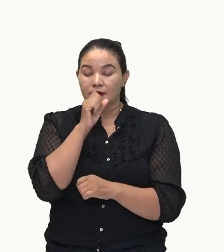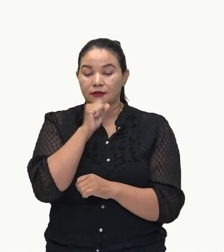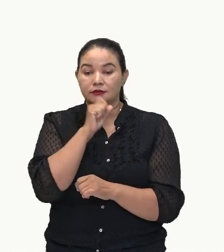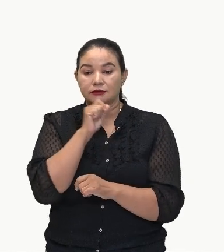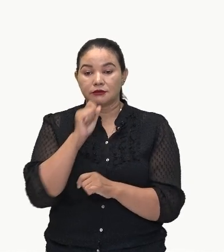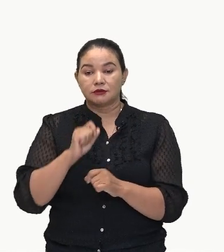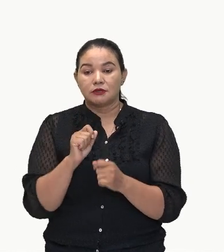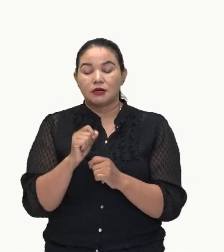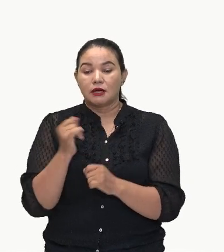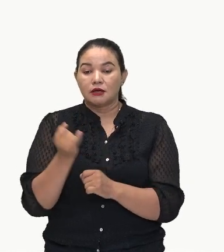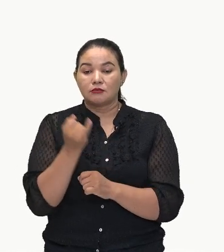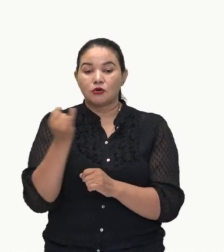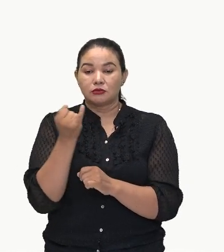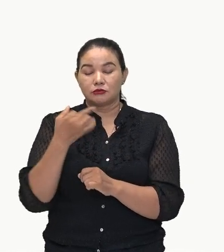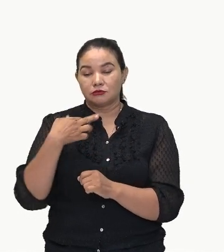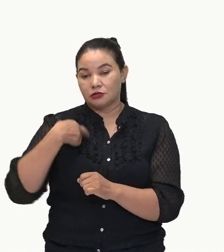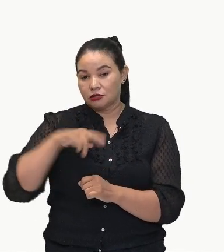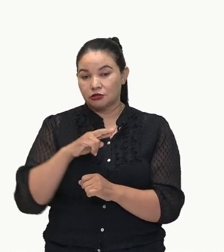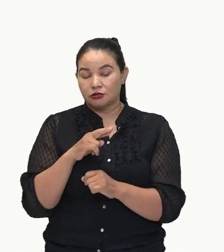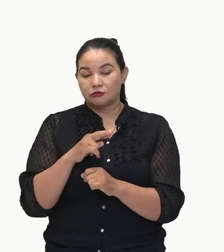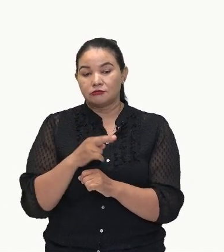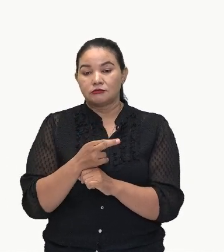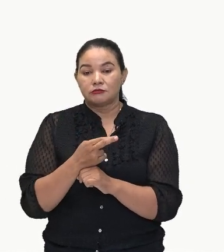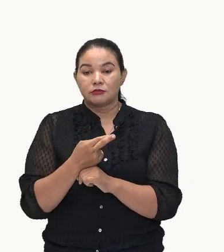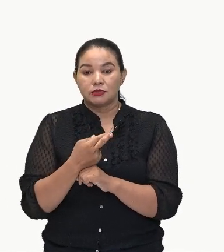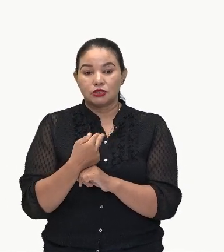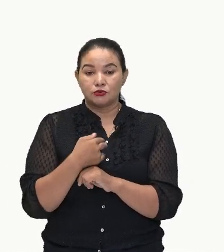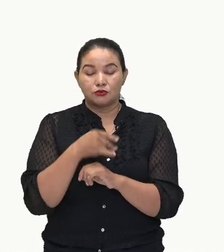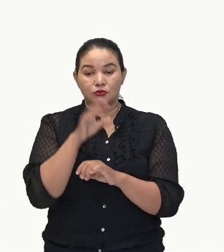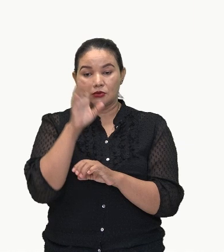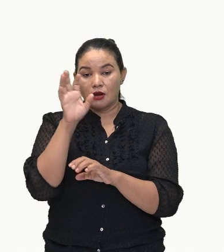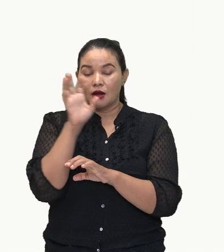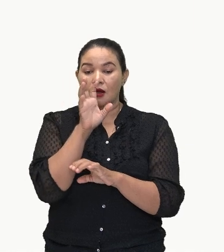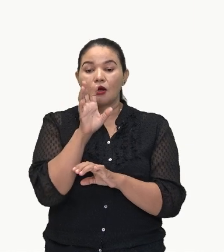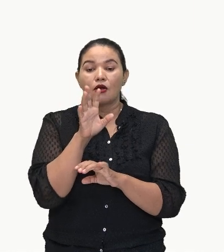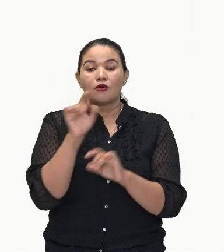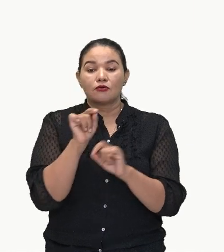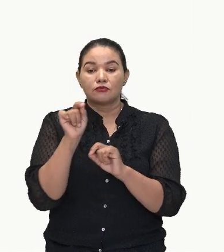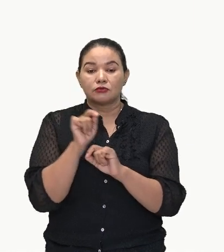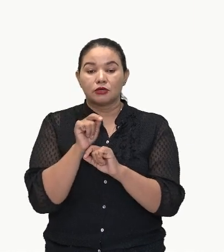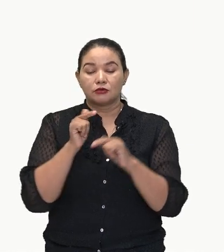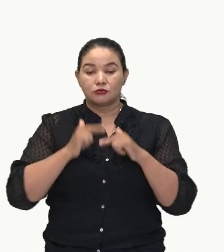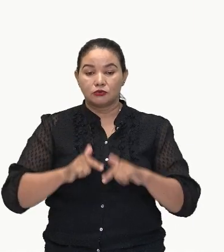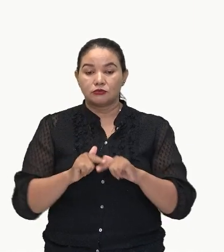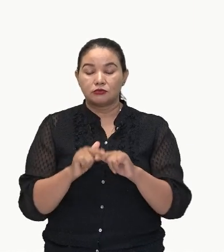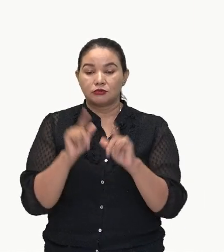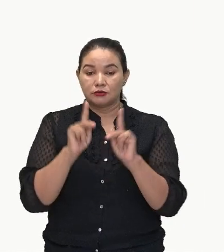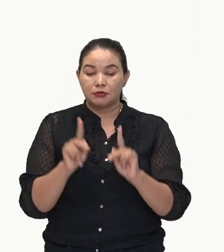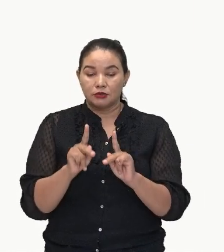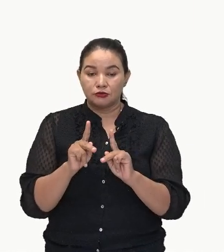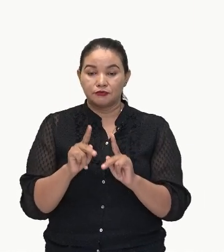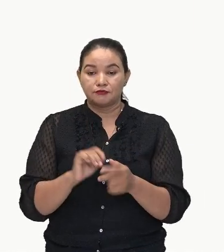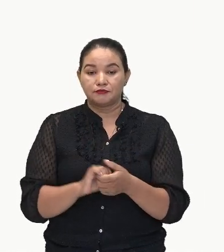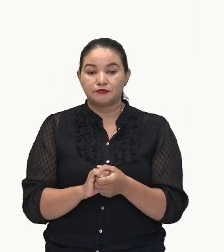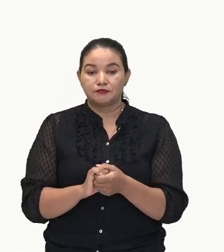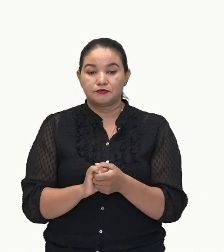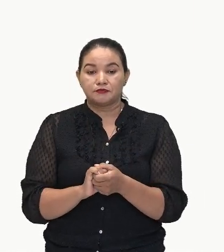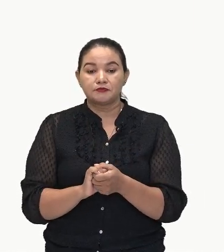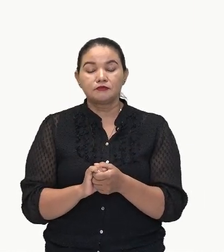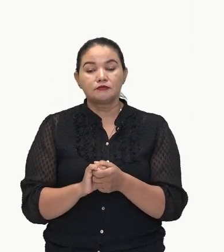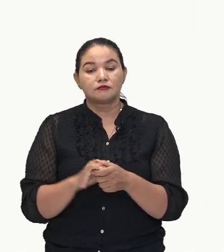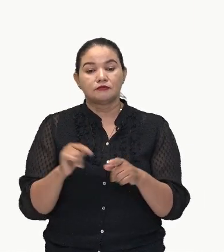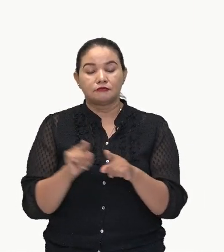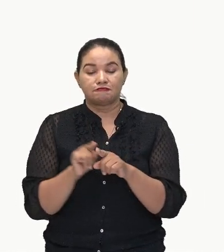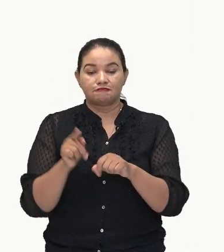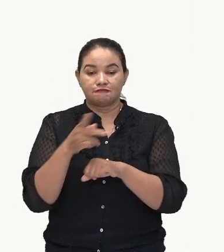significa a importância da religião e esse dragão significa pureza e paz. É um país que se orgulha